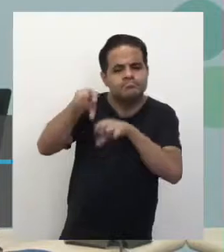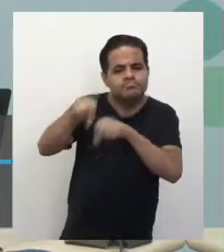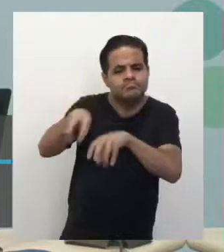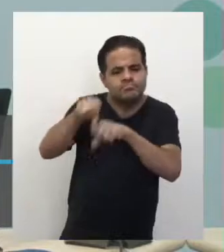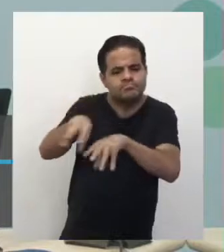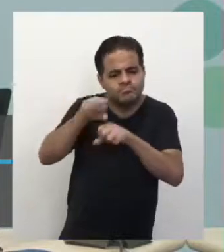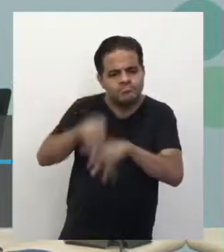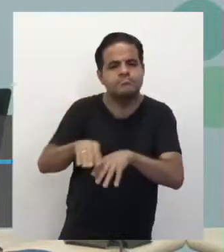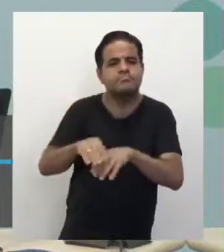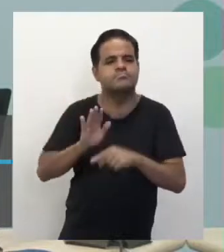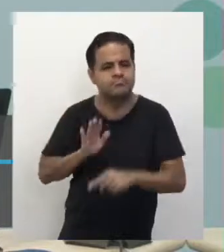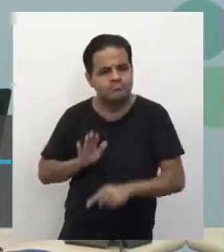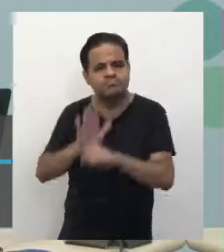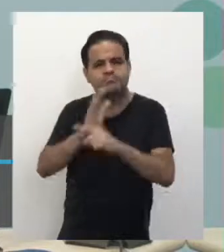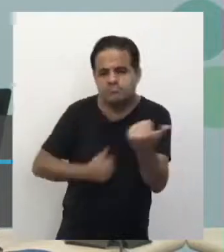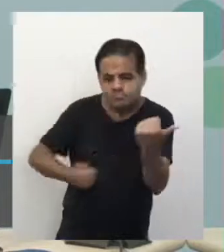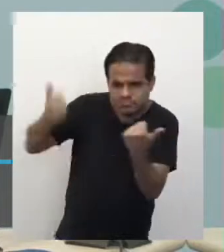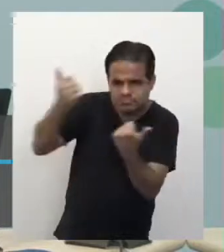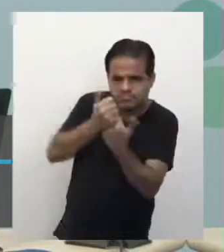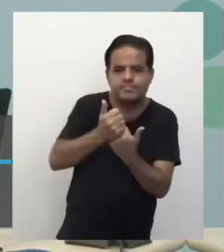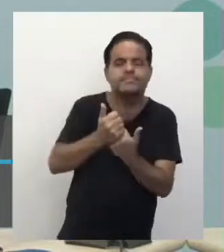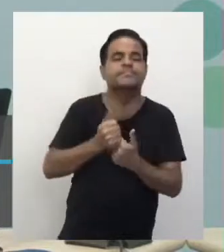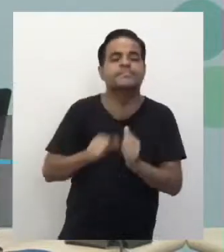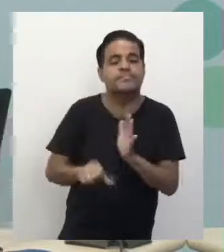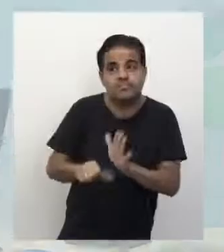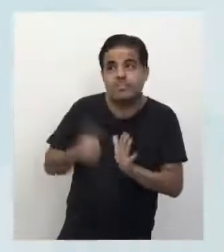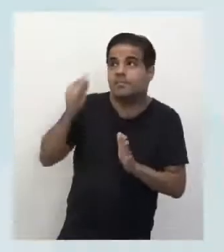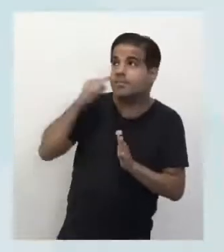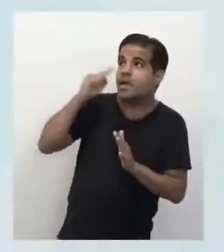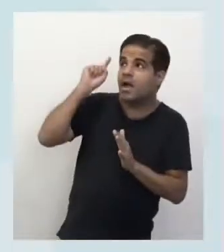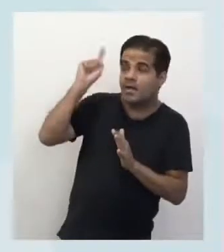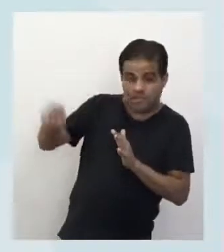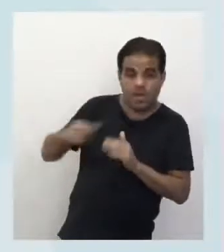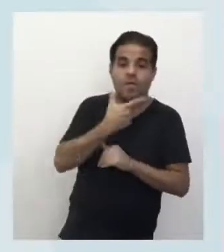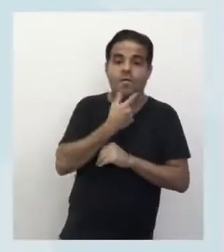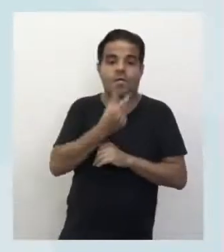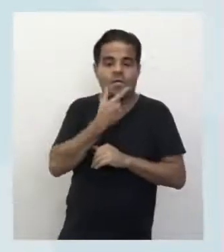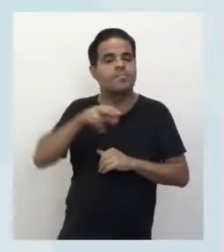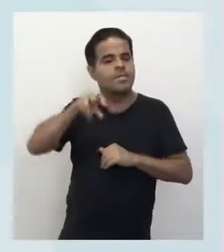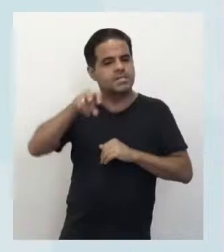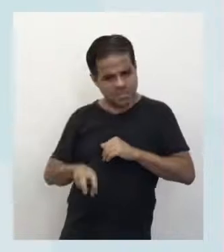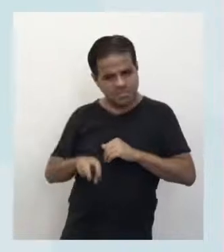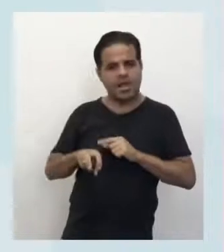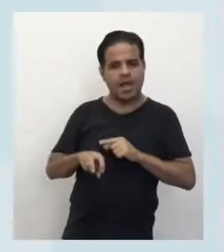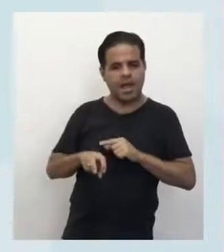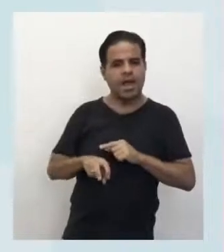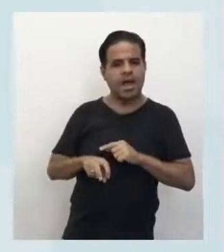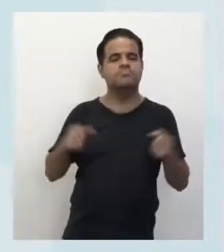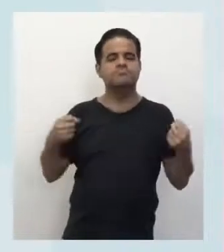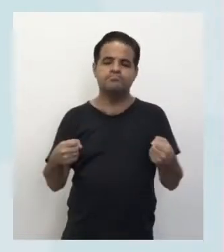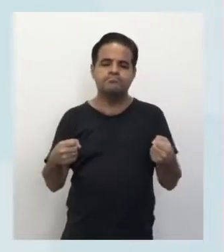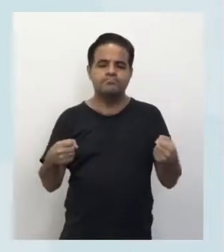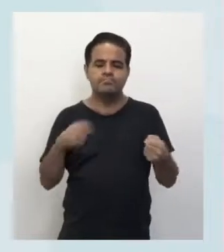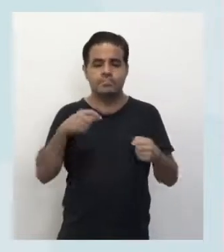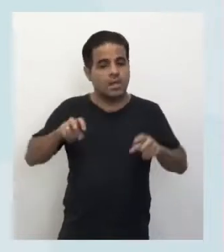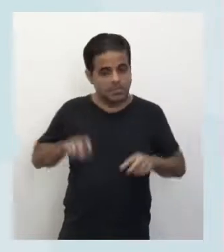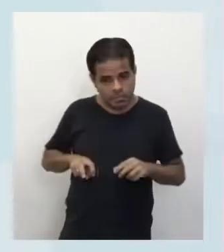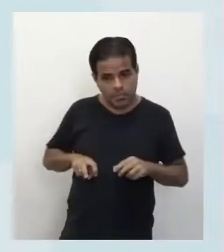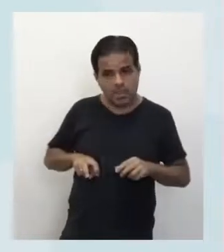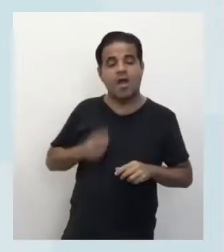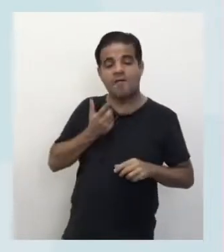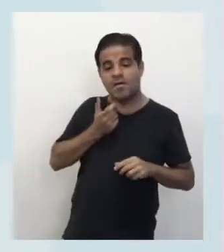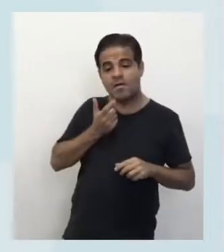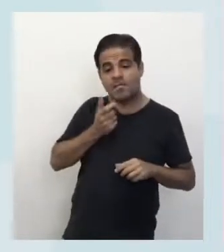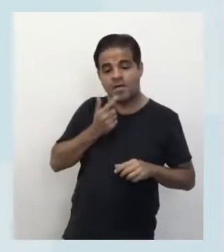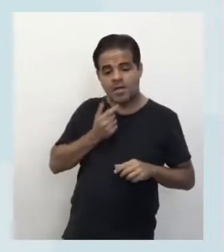para auxiliar. Então, na primeira imagem, nós temos lá um homem sentado, né, em uma poltrona da cor vermelha,